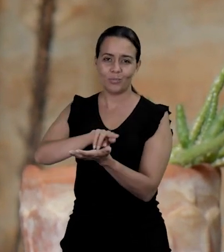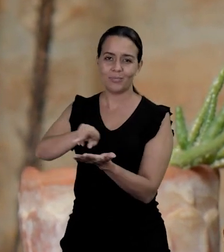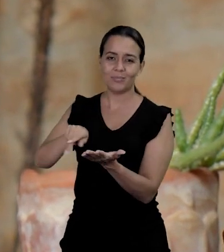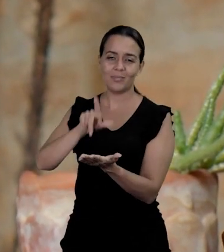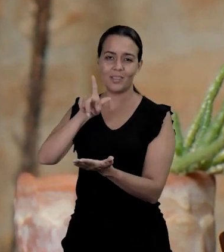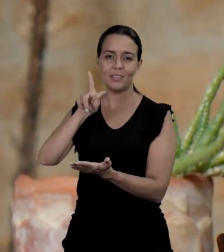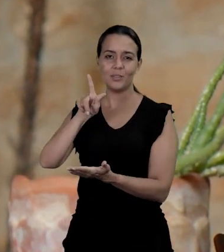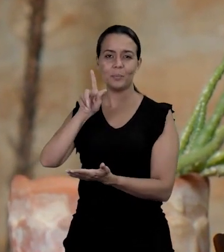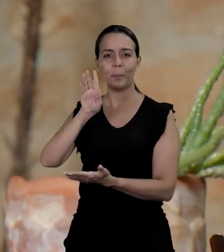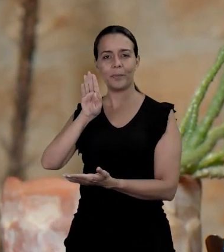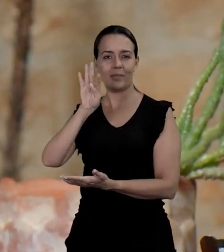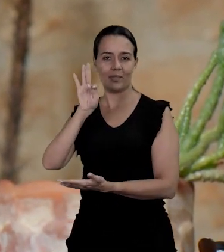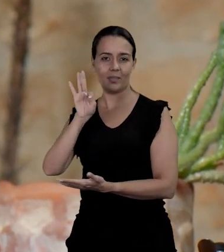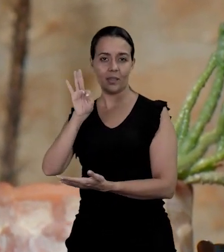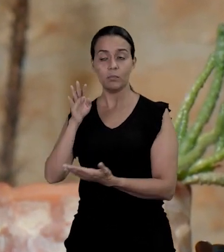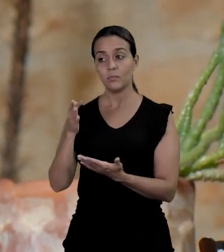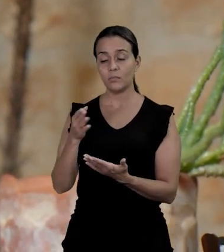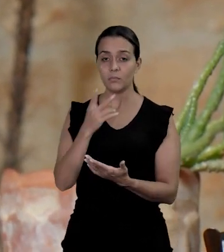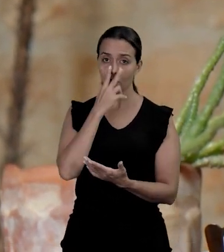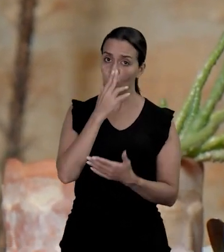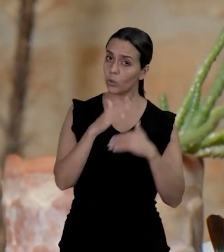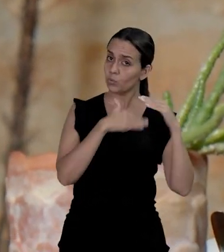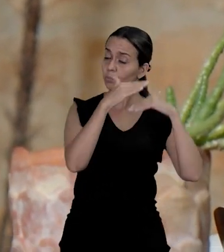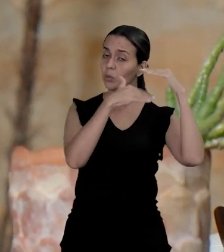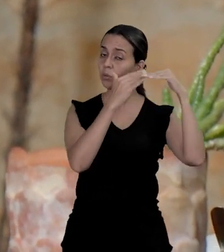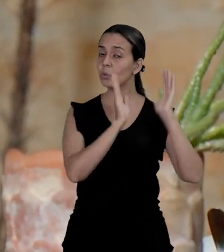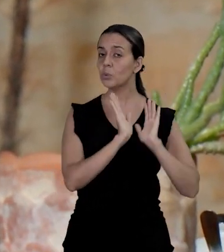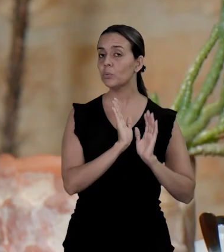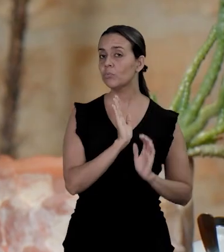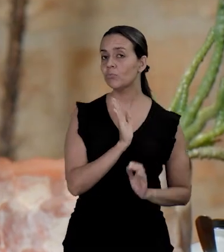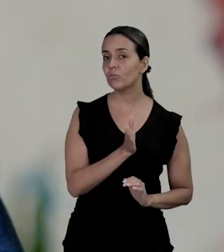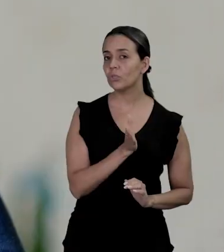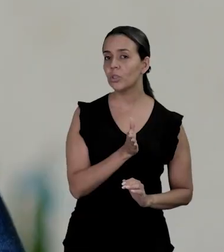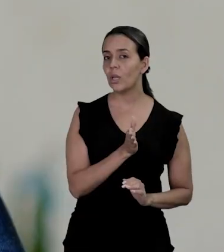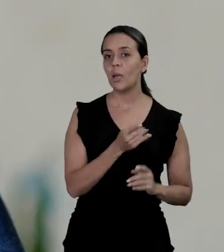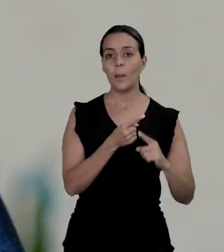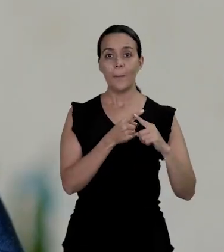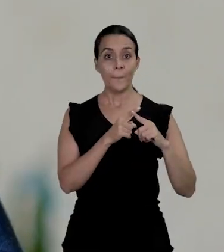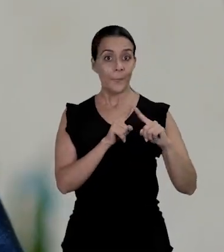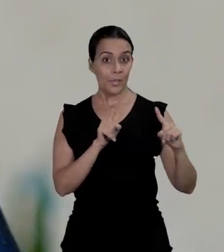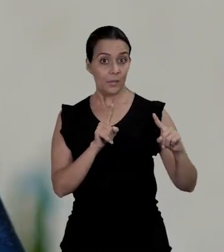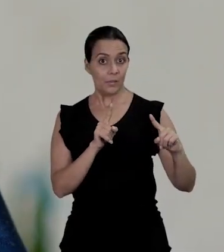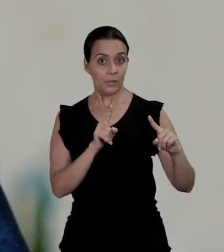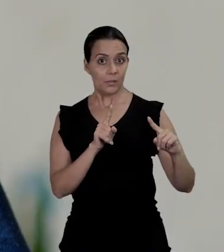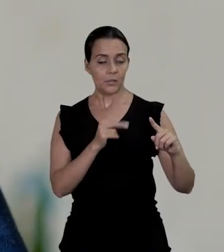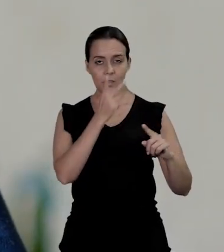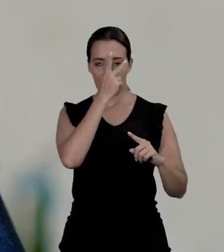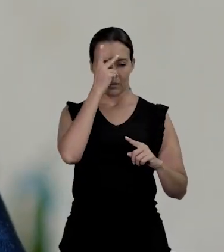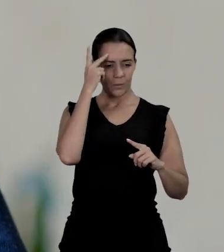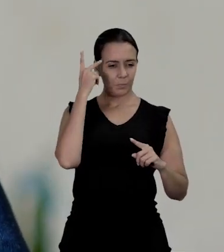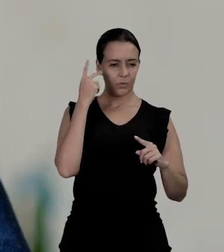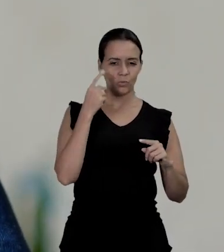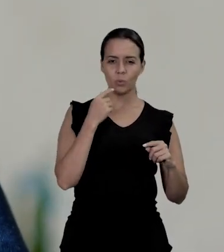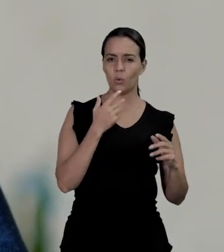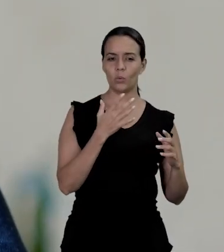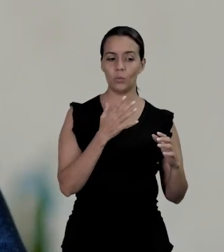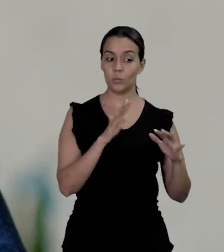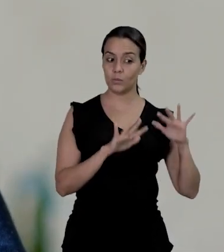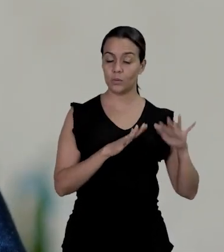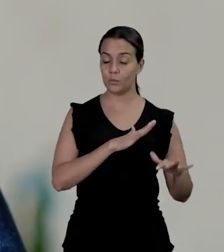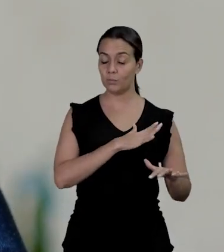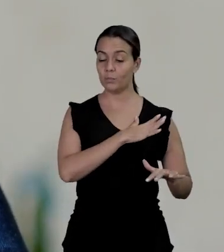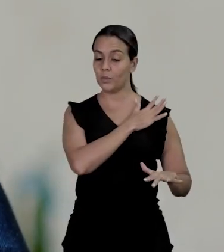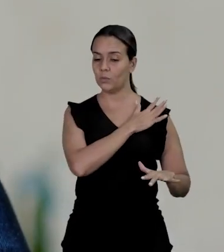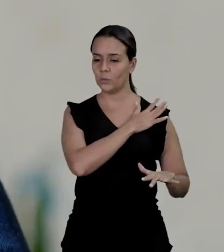público. E que tem avanços significativos nos últimos anos, sim. Por isso que a reação também é violenta. Tá? A gente não